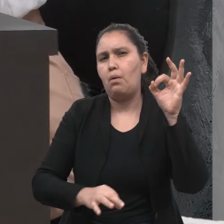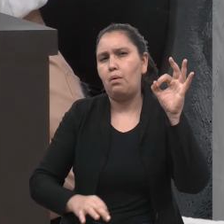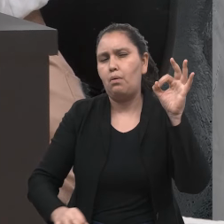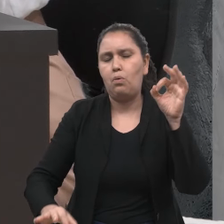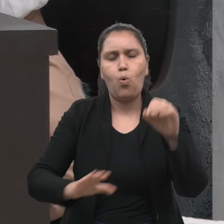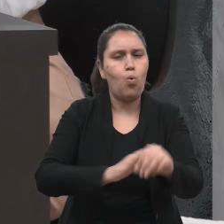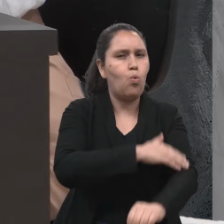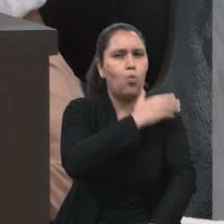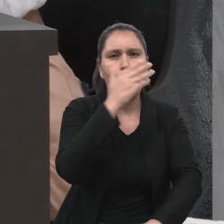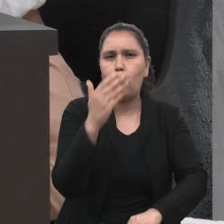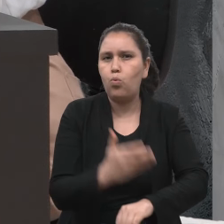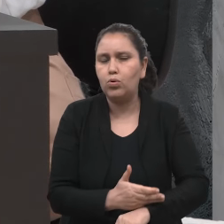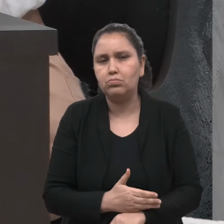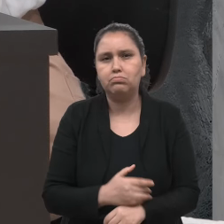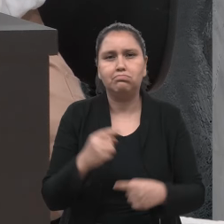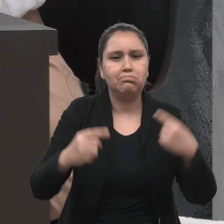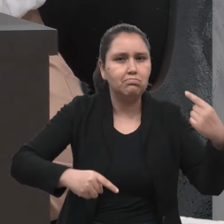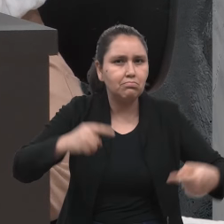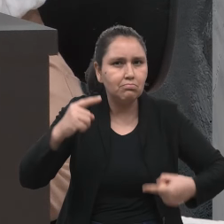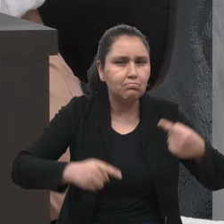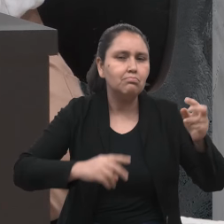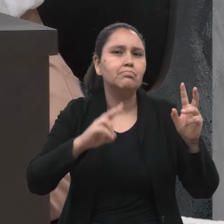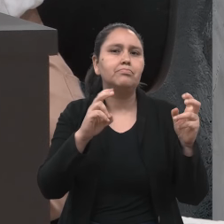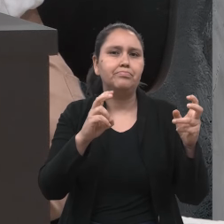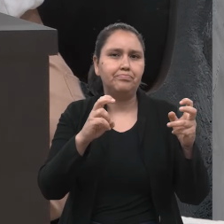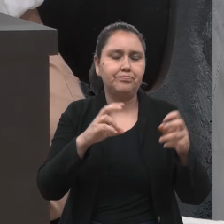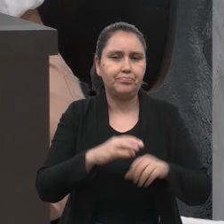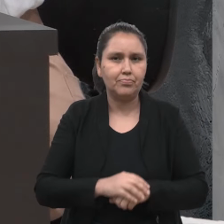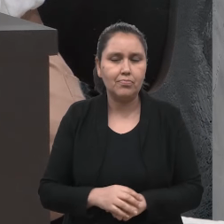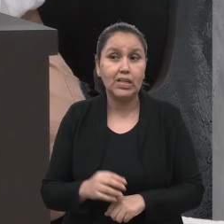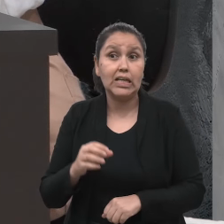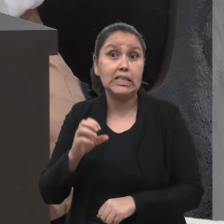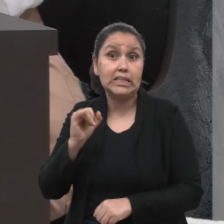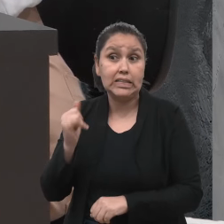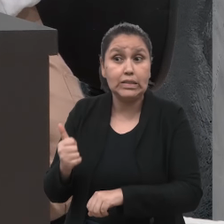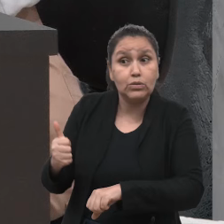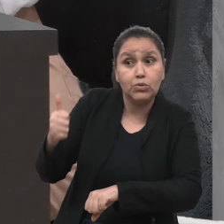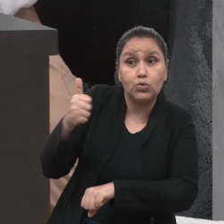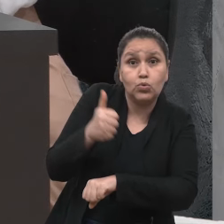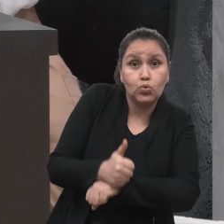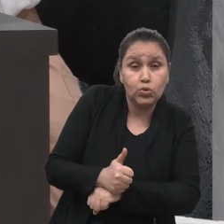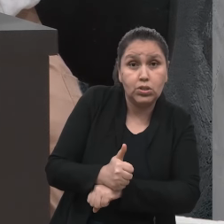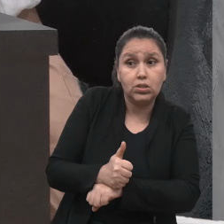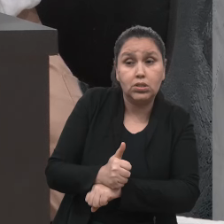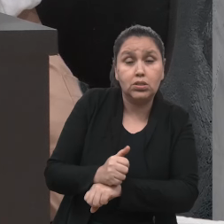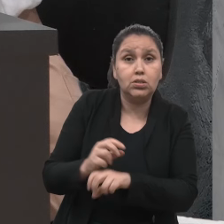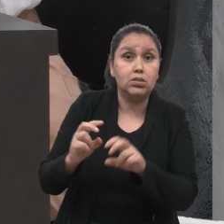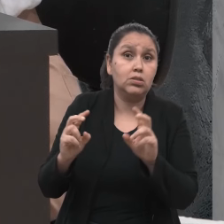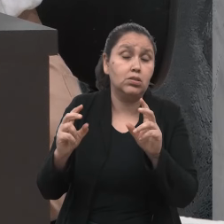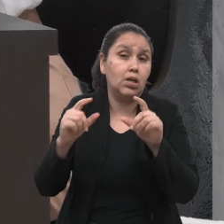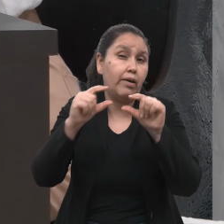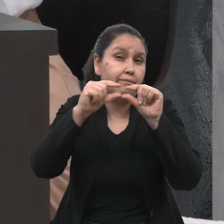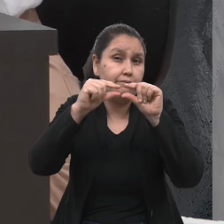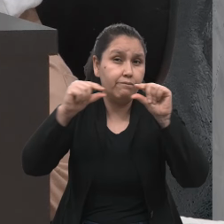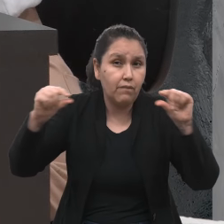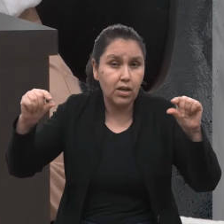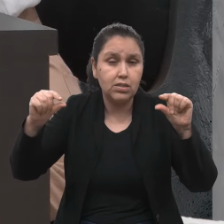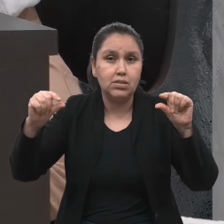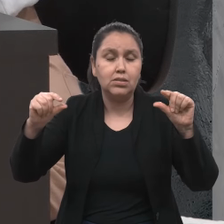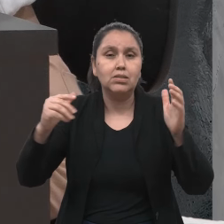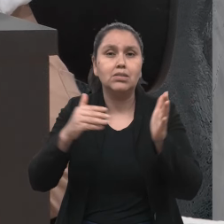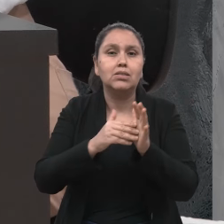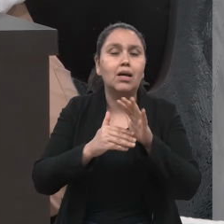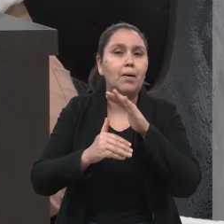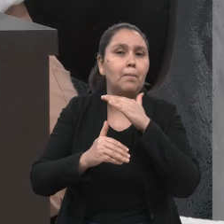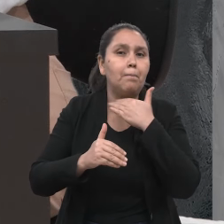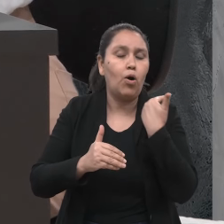ficar uma tarde inteira, um dia inteiro conversando sobre isso. Mas se você pudesse substituir a frase "até que a morte nos